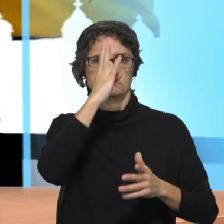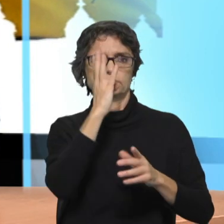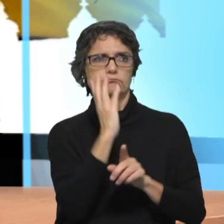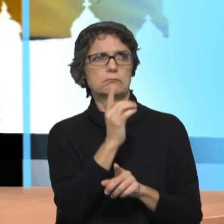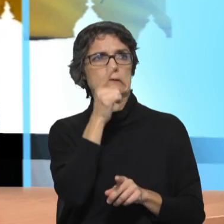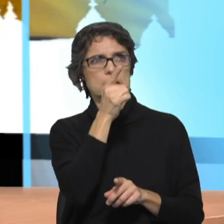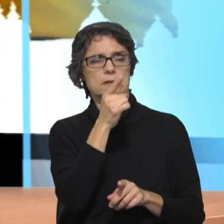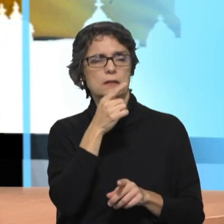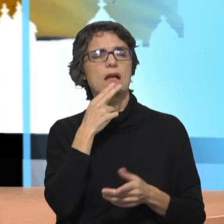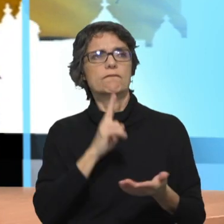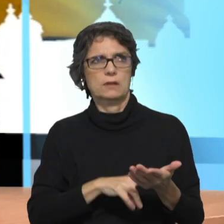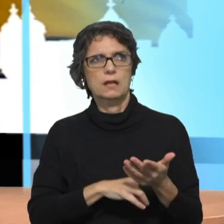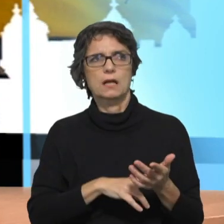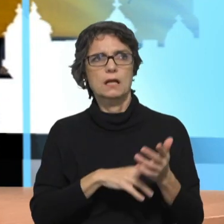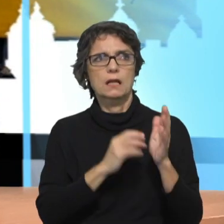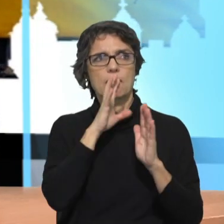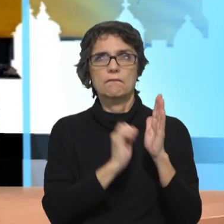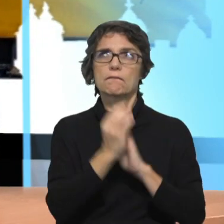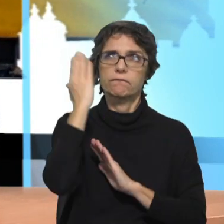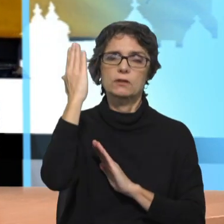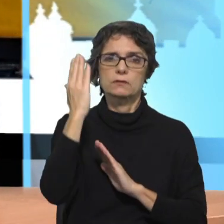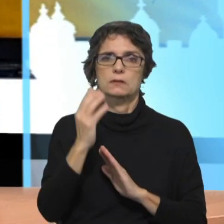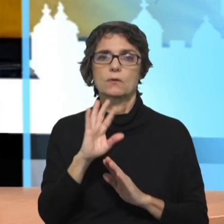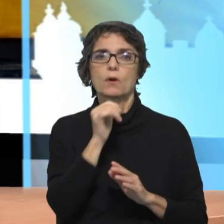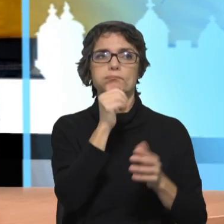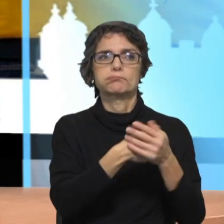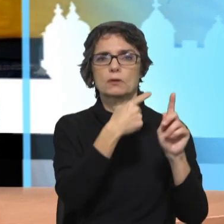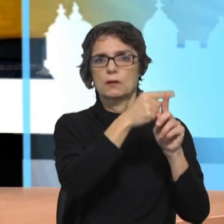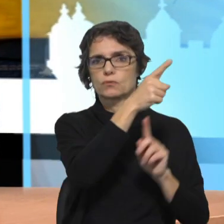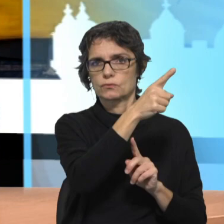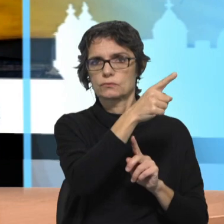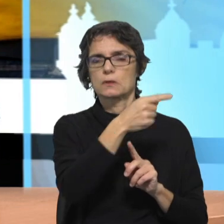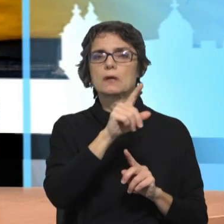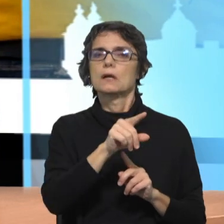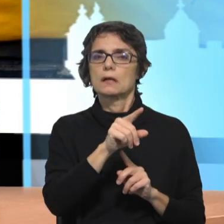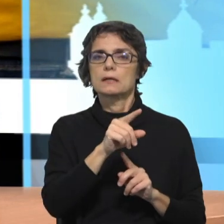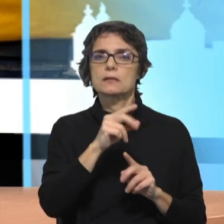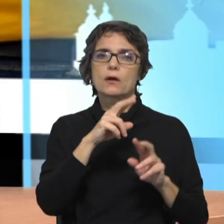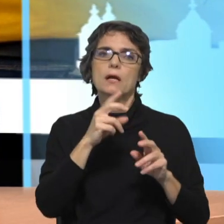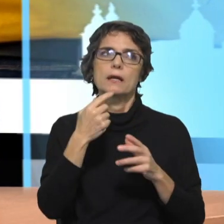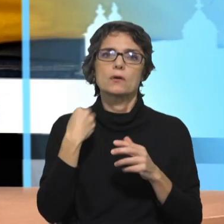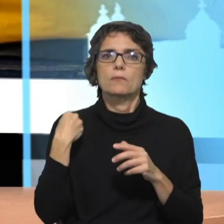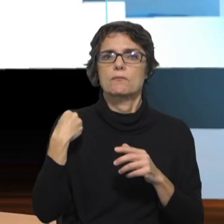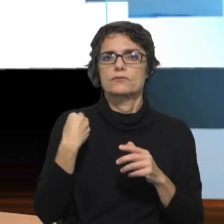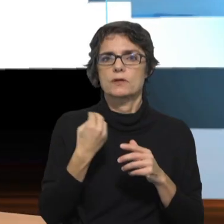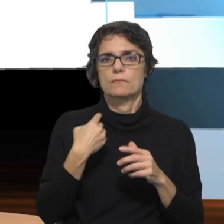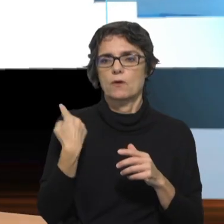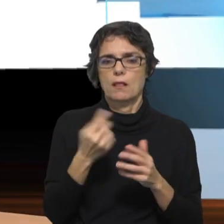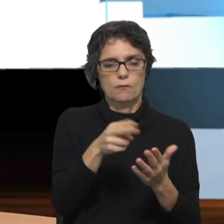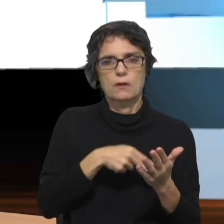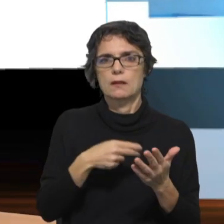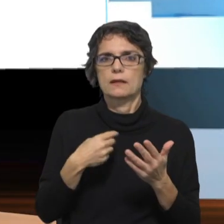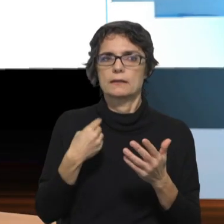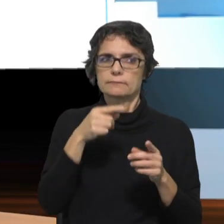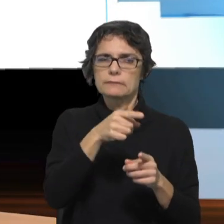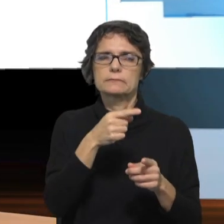a descoberta que Marcos convida o leitor a fazer, a descobrir em Jesus o próprio Filho de Deus. Padre David Palatino, vejo